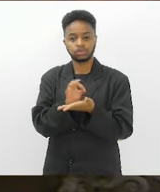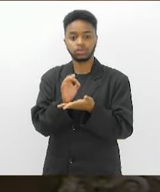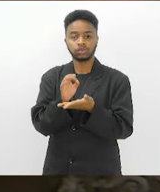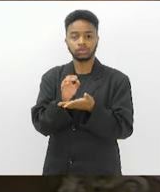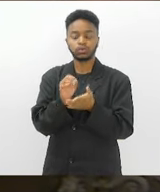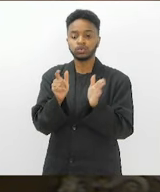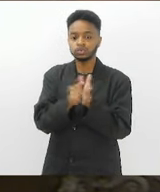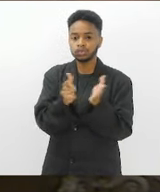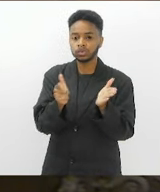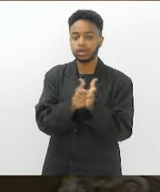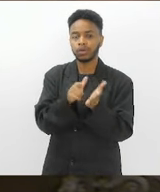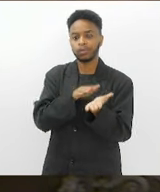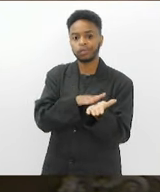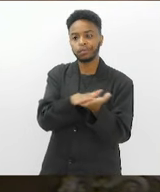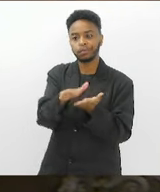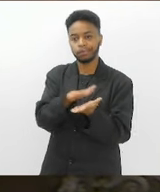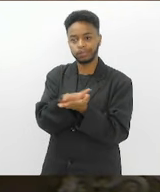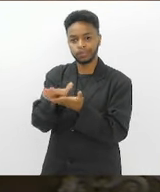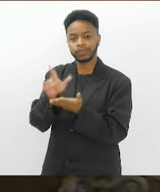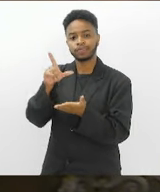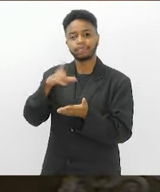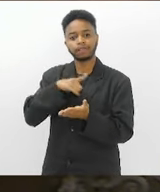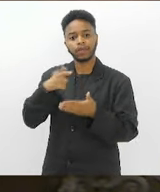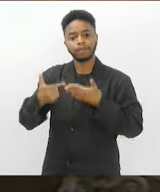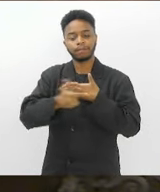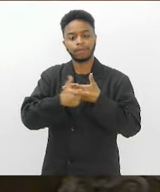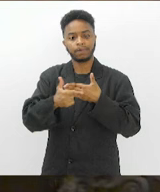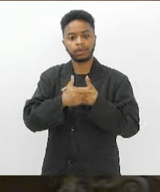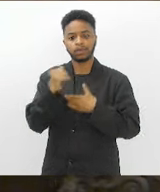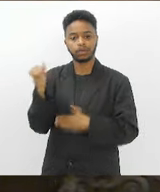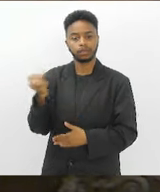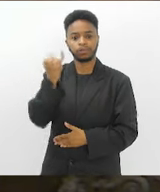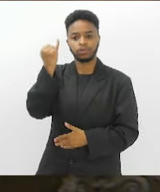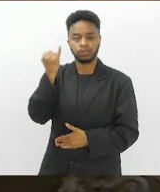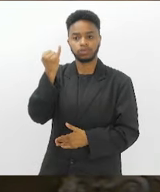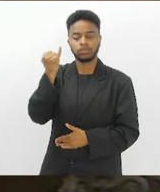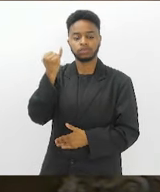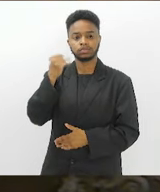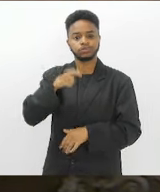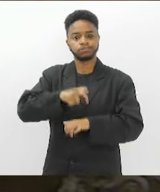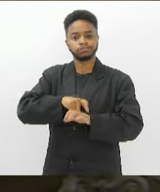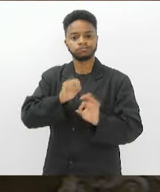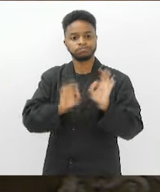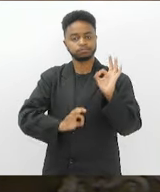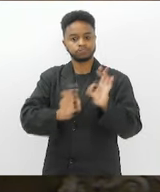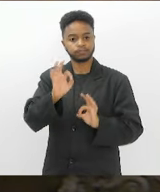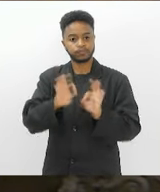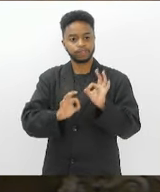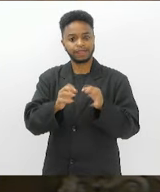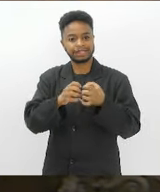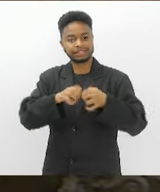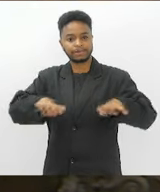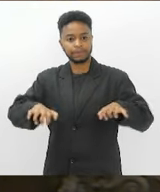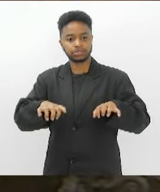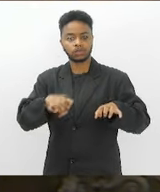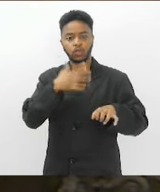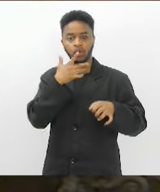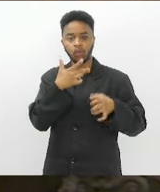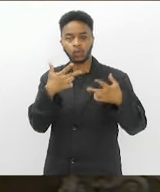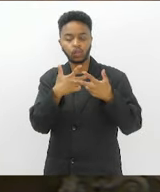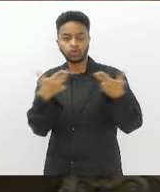impresso tem um papel fundamental nessa separação do joio do trigo. Não se